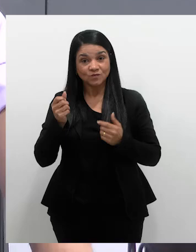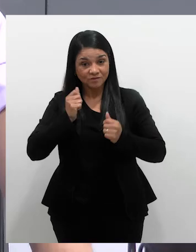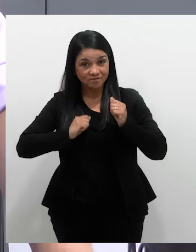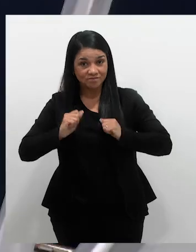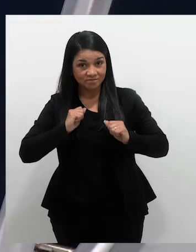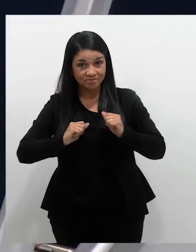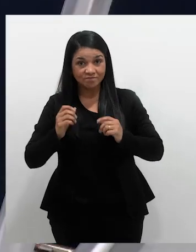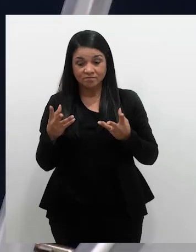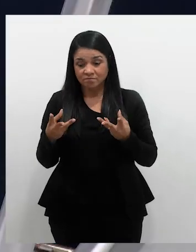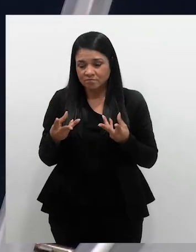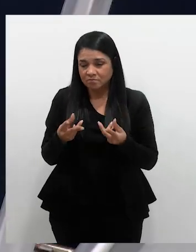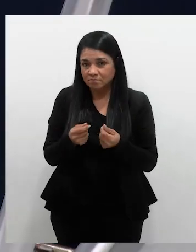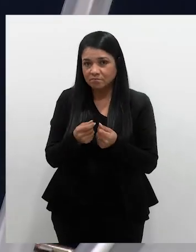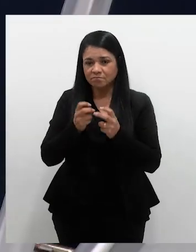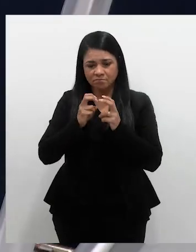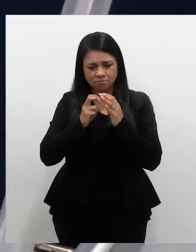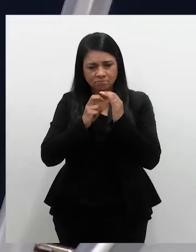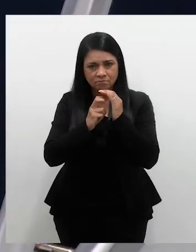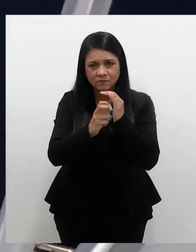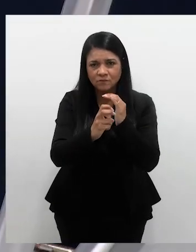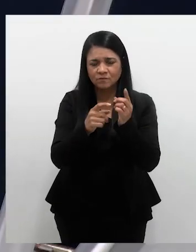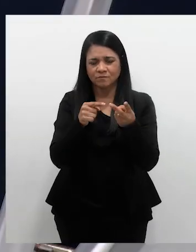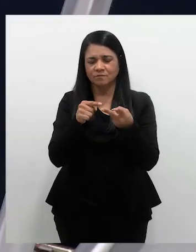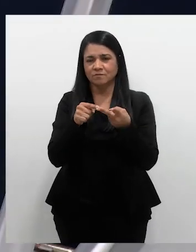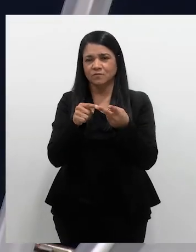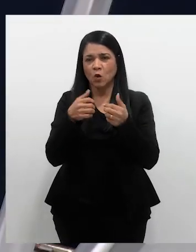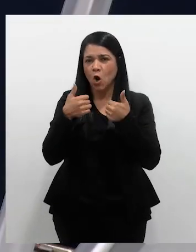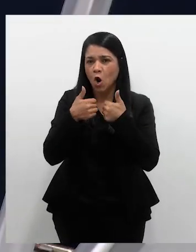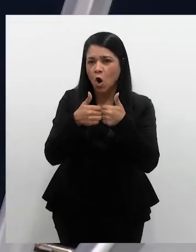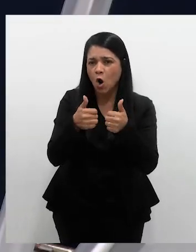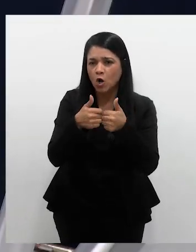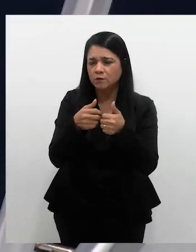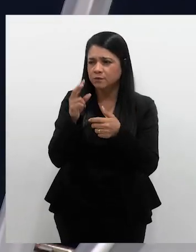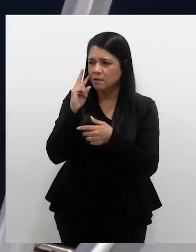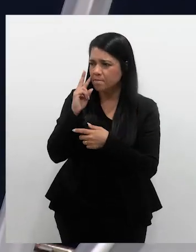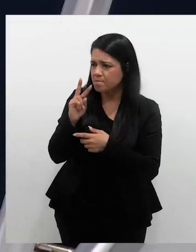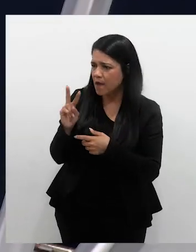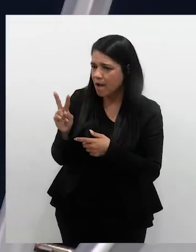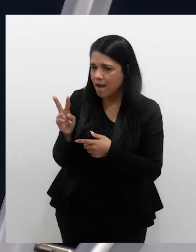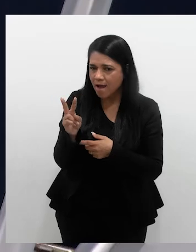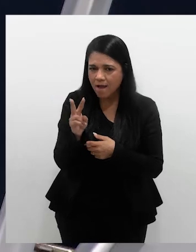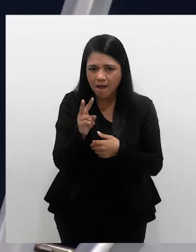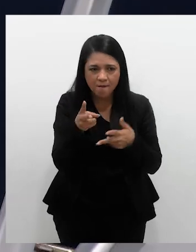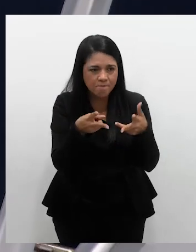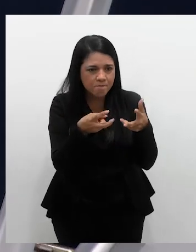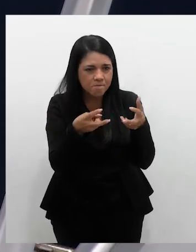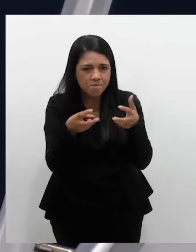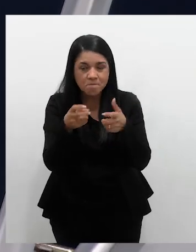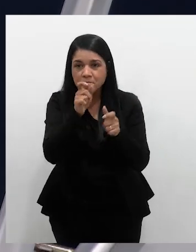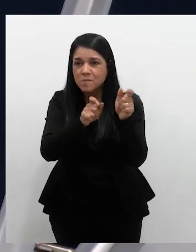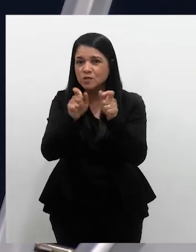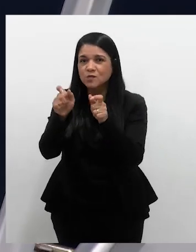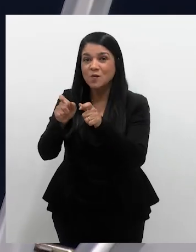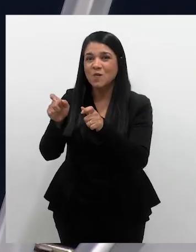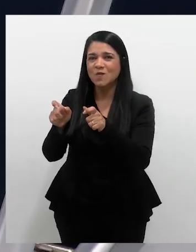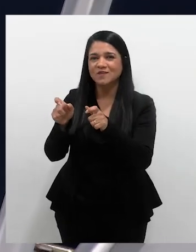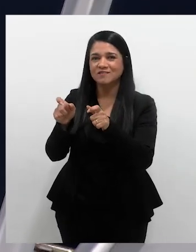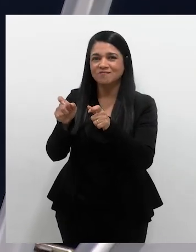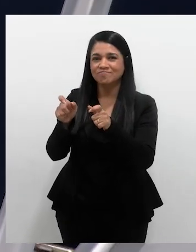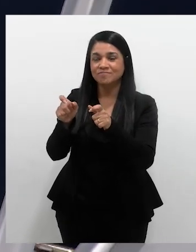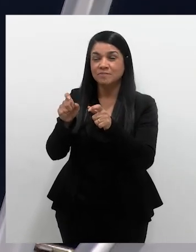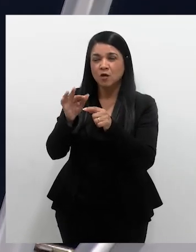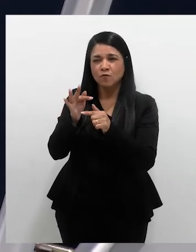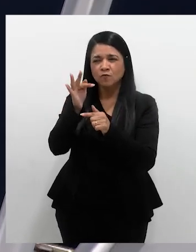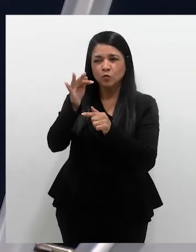ele é sensível. O artista, ele anda de metrô, ele anda de ônibus, ele anda olhando a construção dos personagens, né?